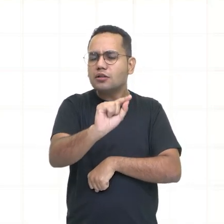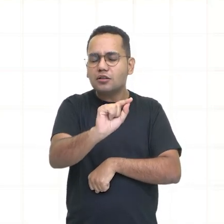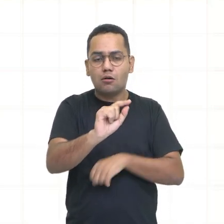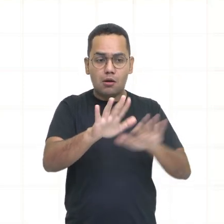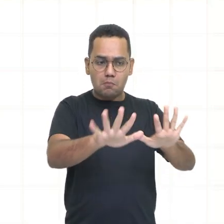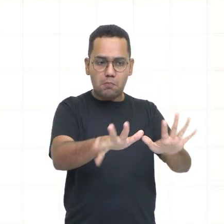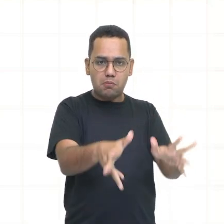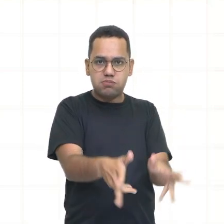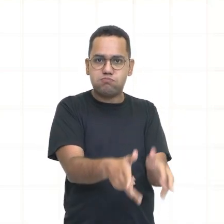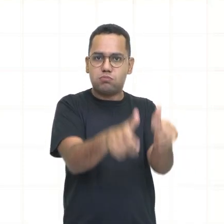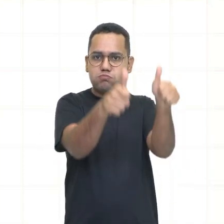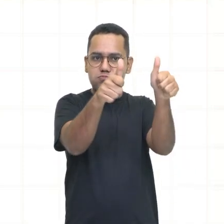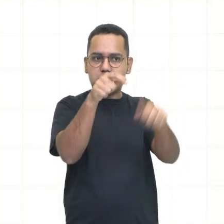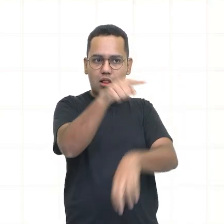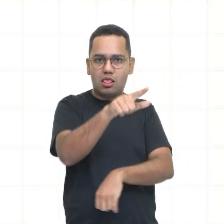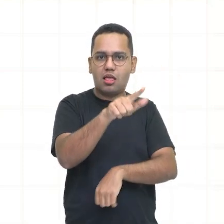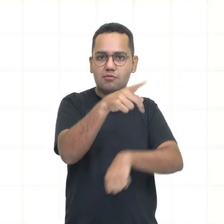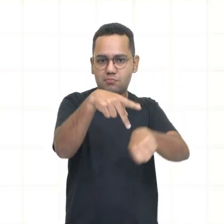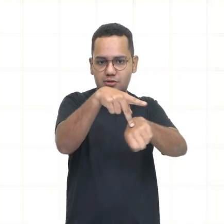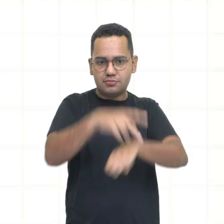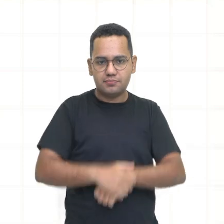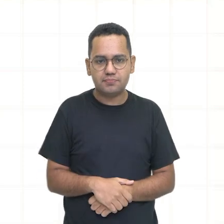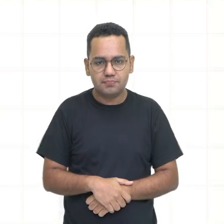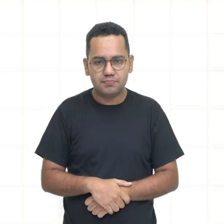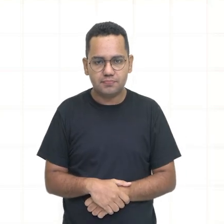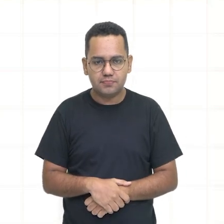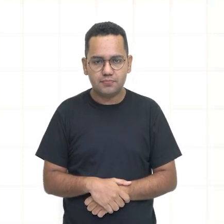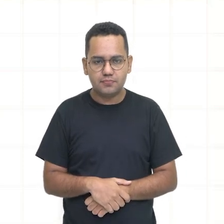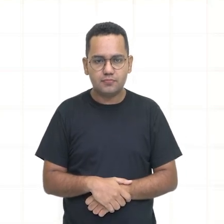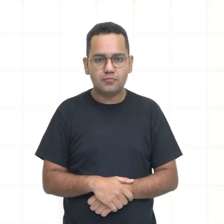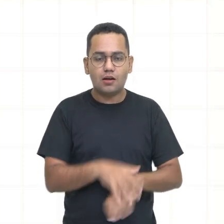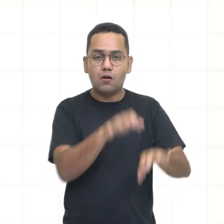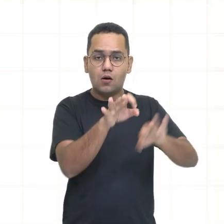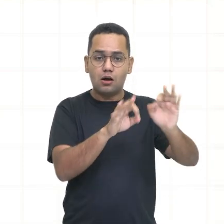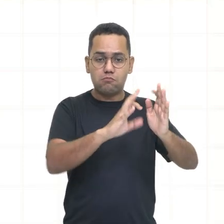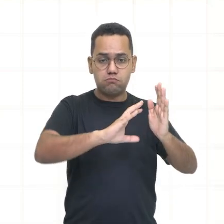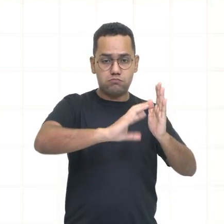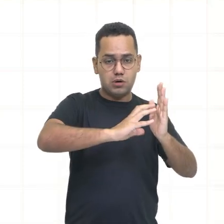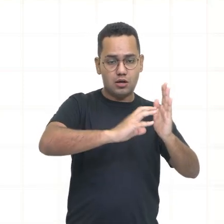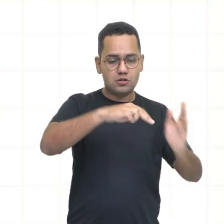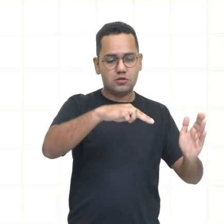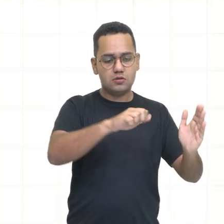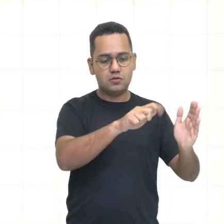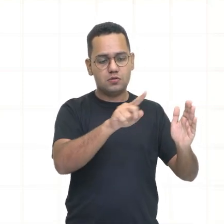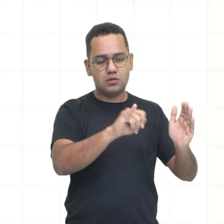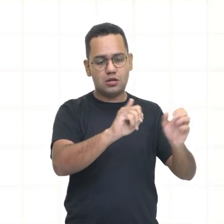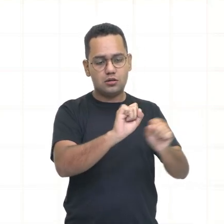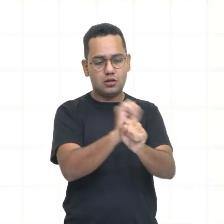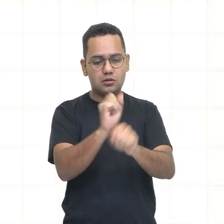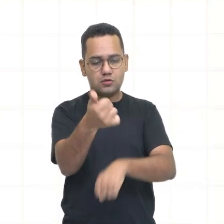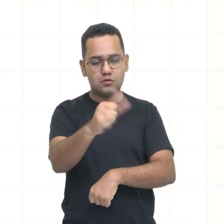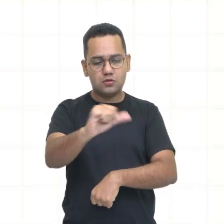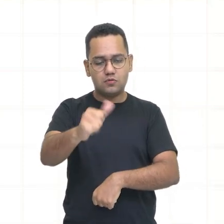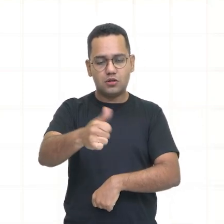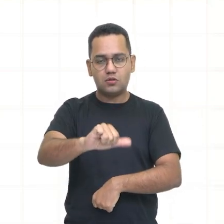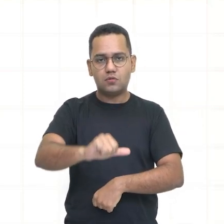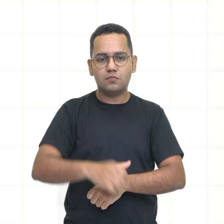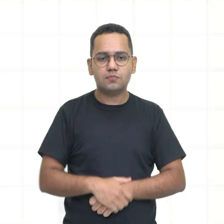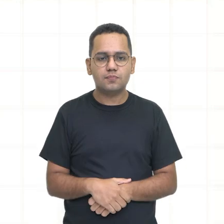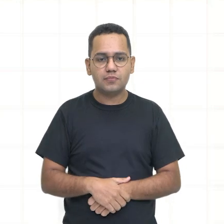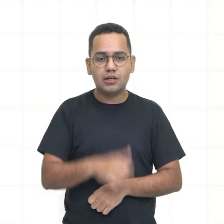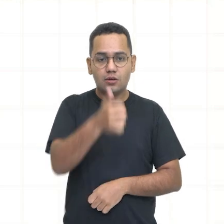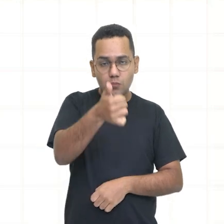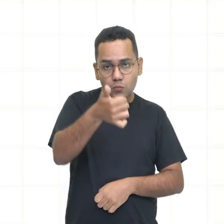E aí vai ter a organização do Partido Nazi em 1919, em que eles vão implementar